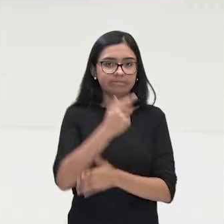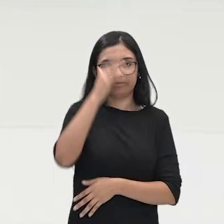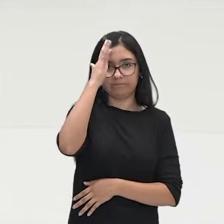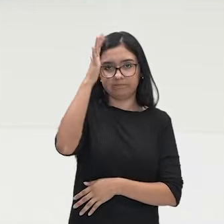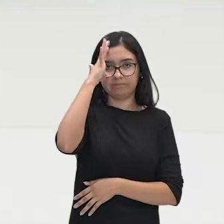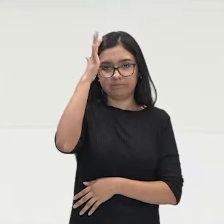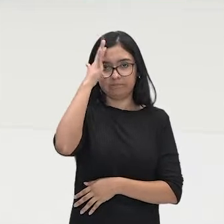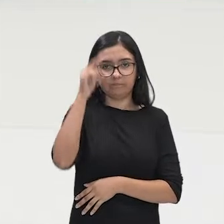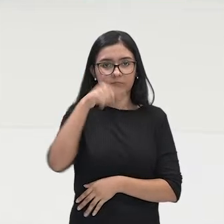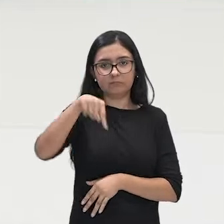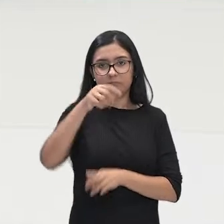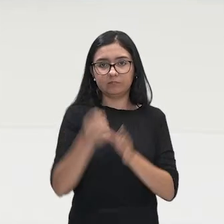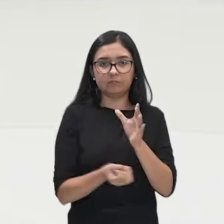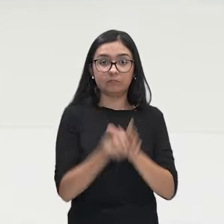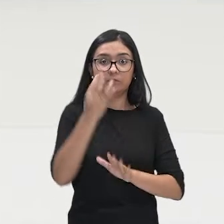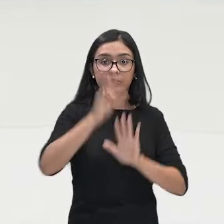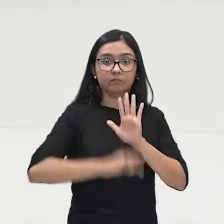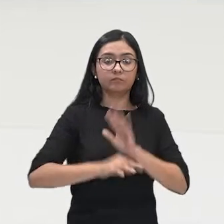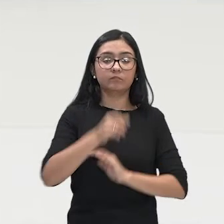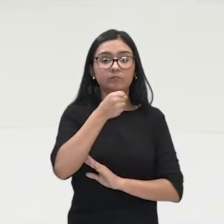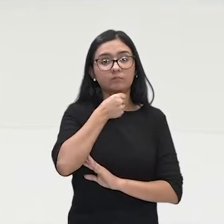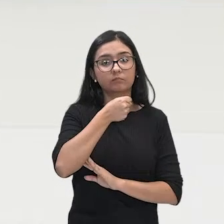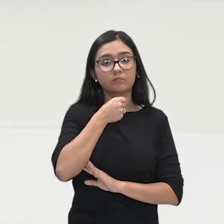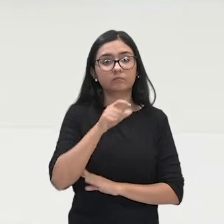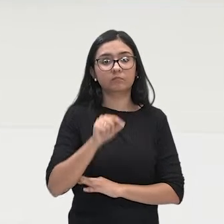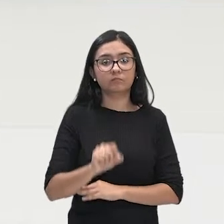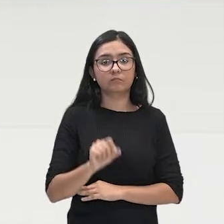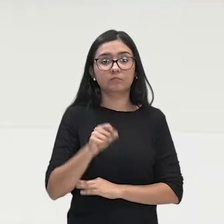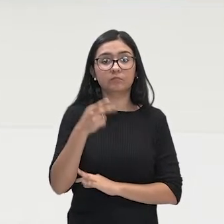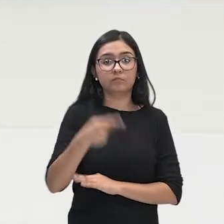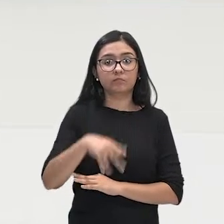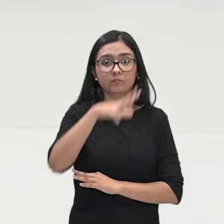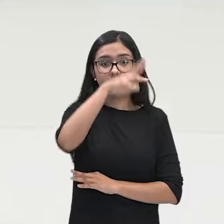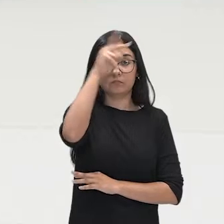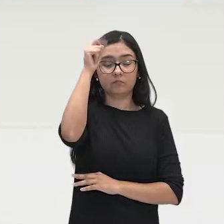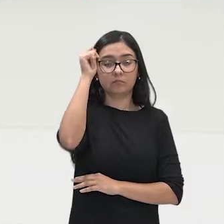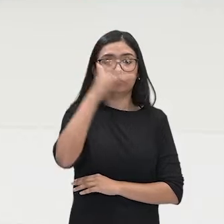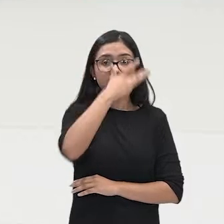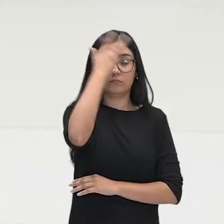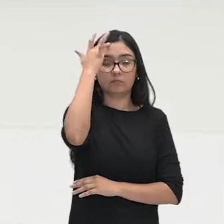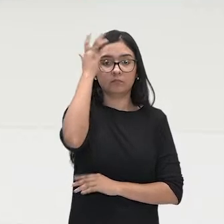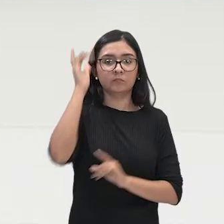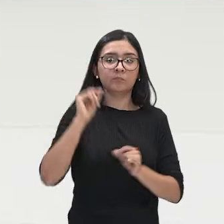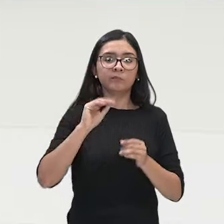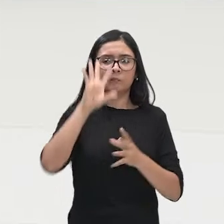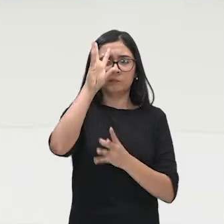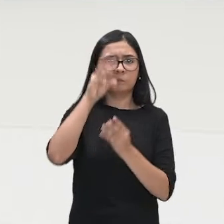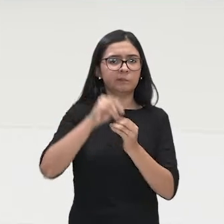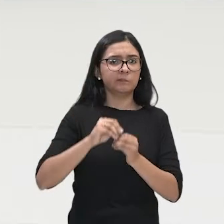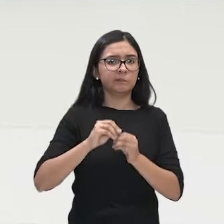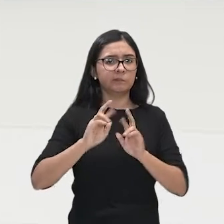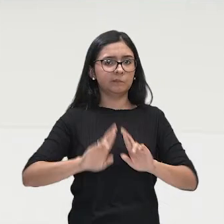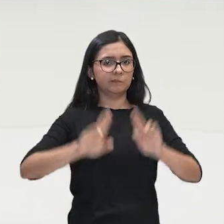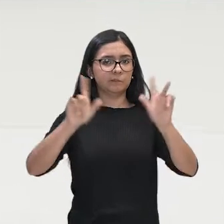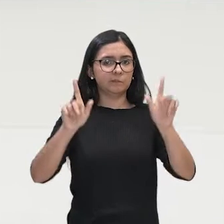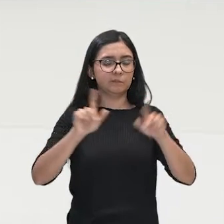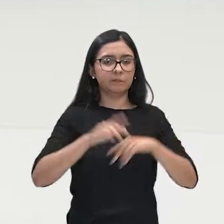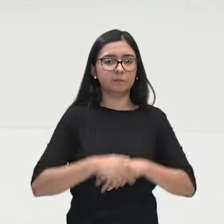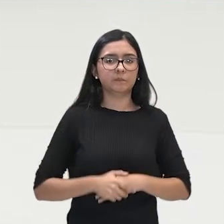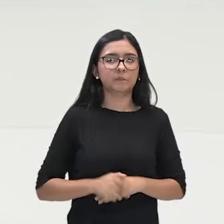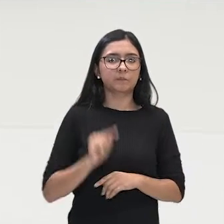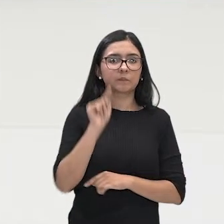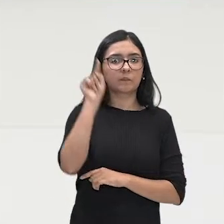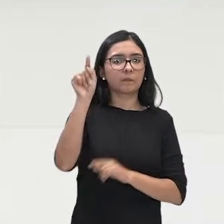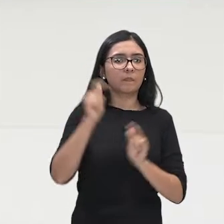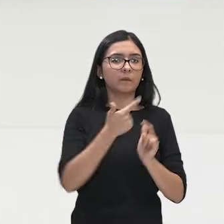você fazer um texto jornalístico aqui no Amazonas, alguém, né, interpretar de uma maneira, né,